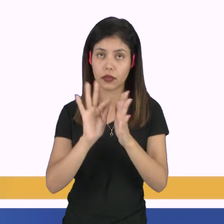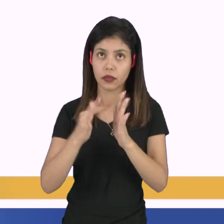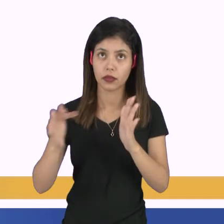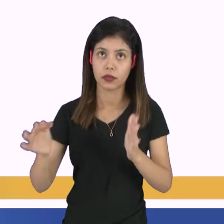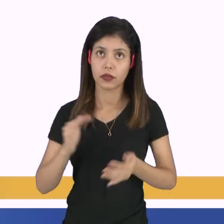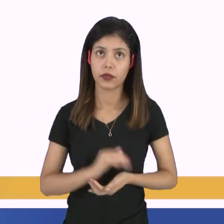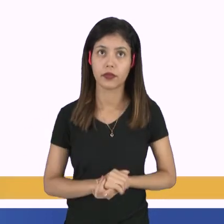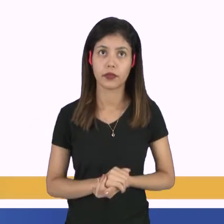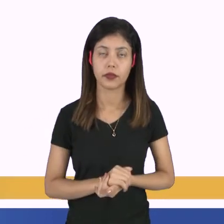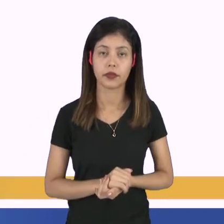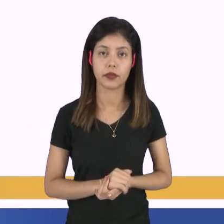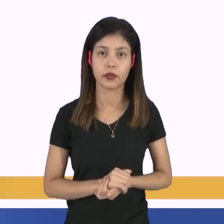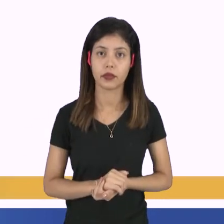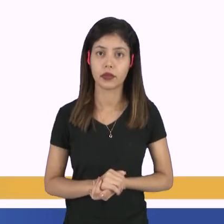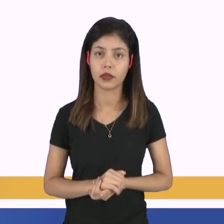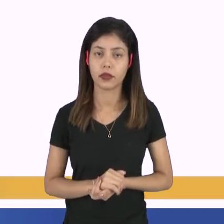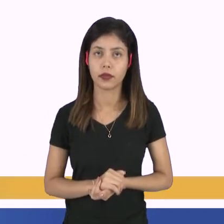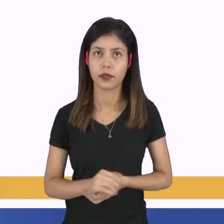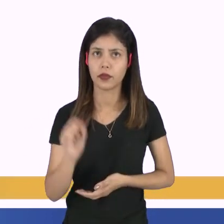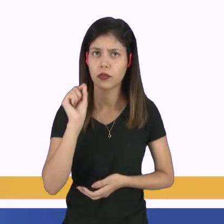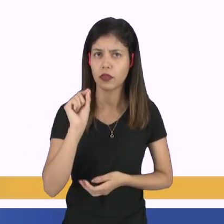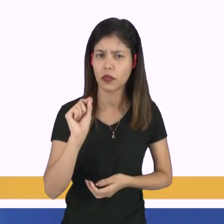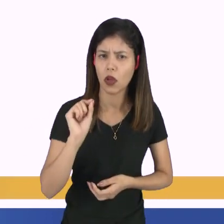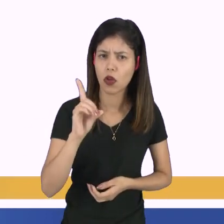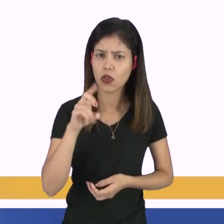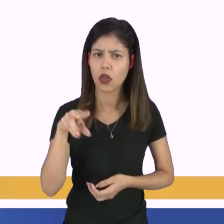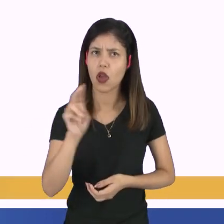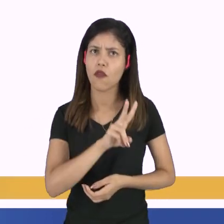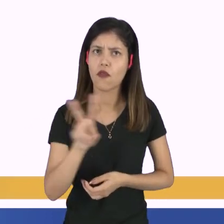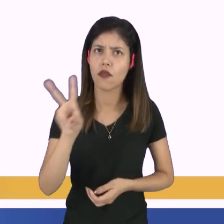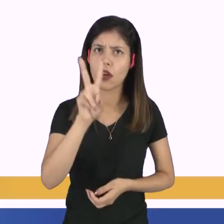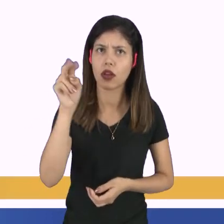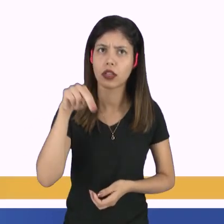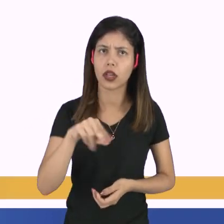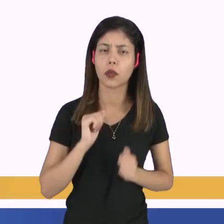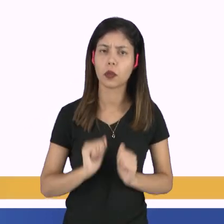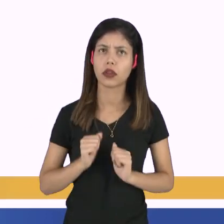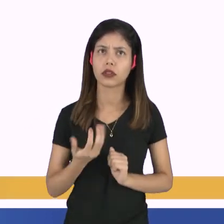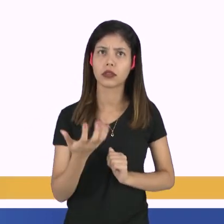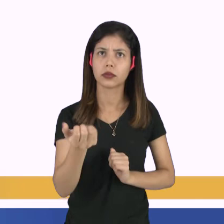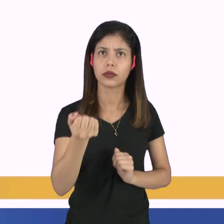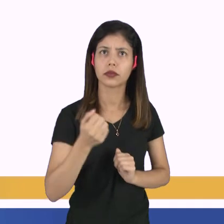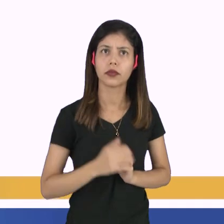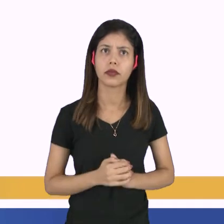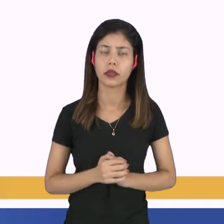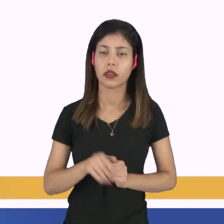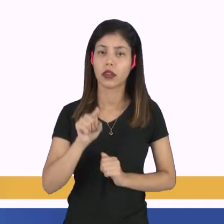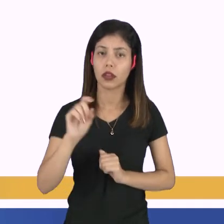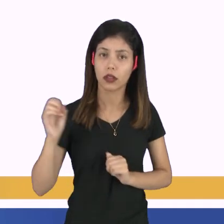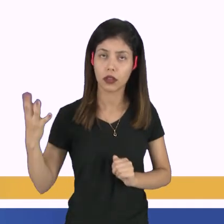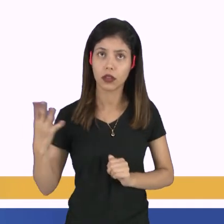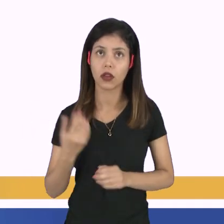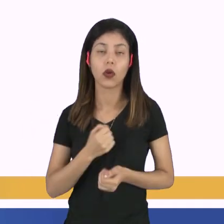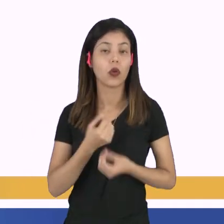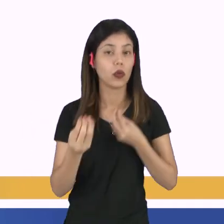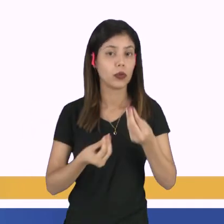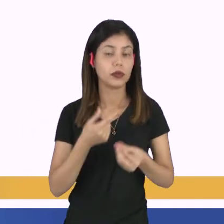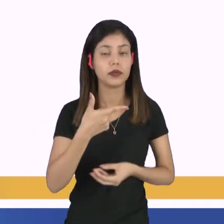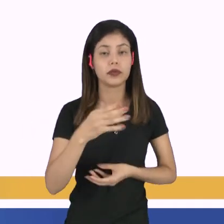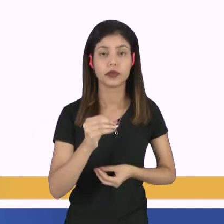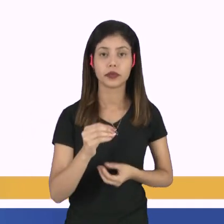função, o que é o domínio dela? São os valores que n pode receber. Nesse caso aí, como eu vou distribuir